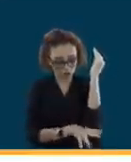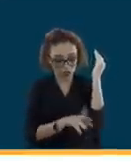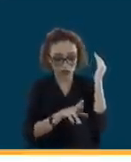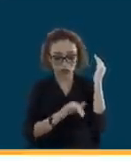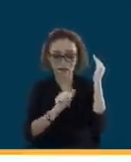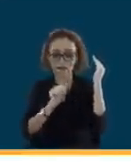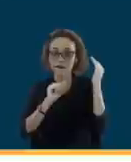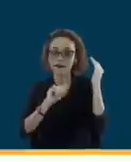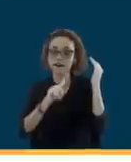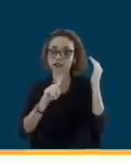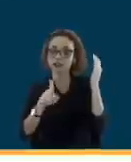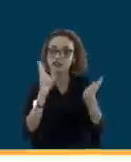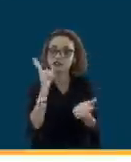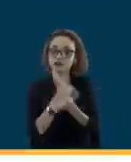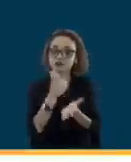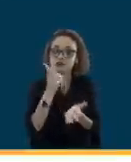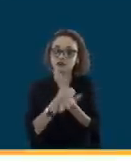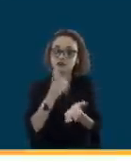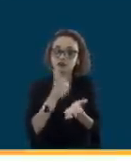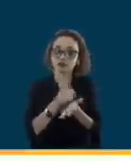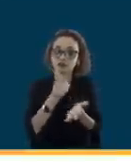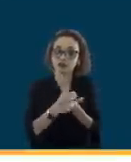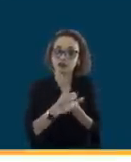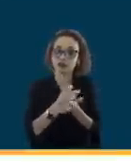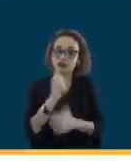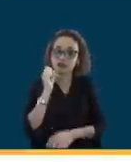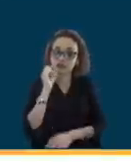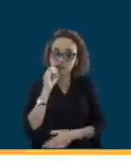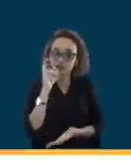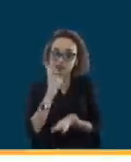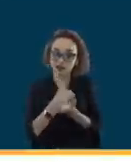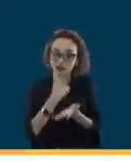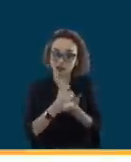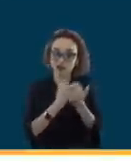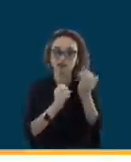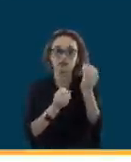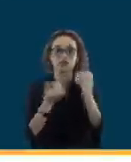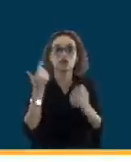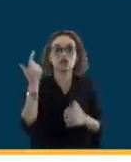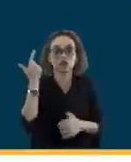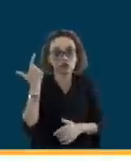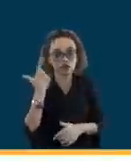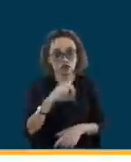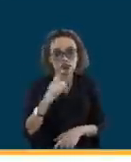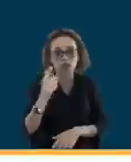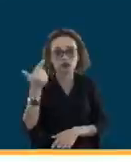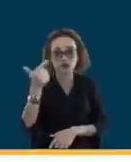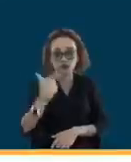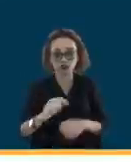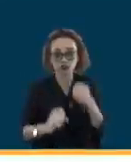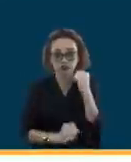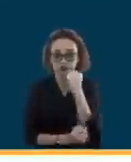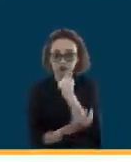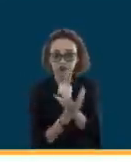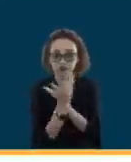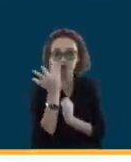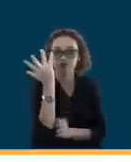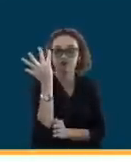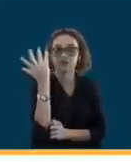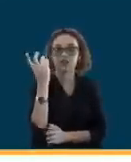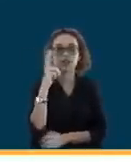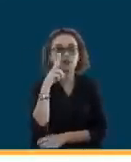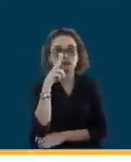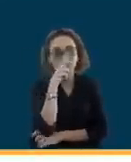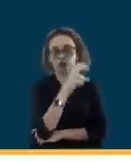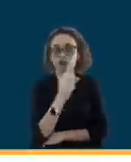permanece no subsolo, ela brota de novo e brota com muita força, né? Muito da Lei Aldir